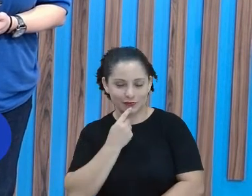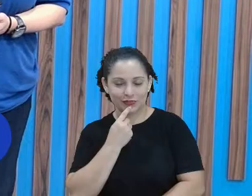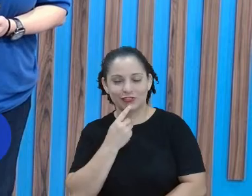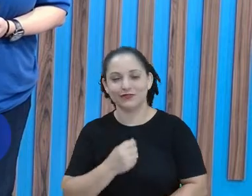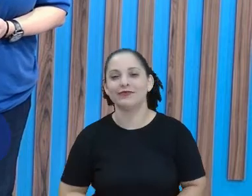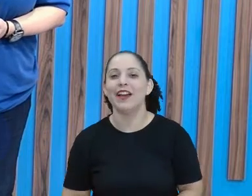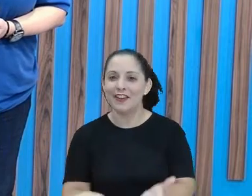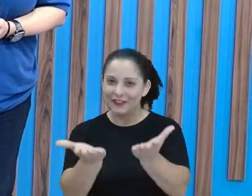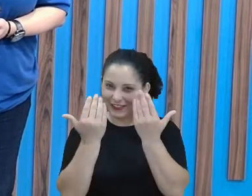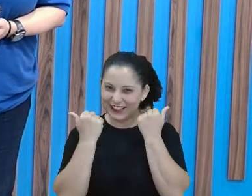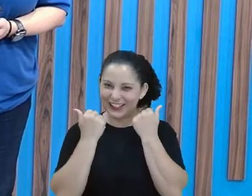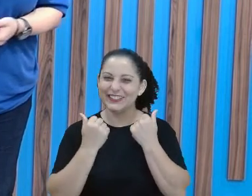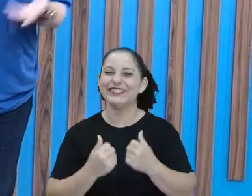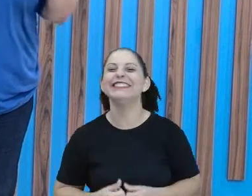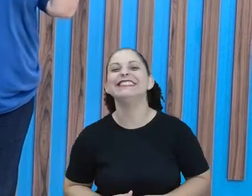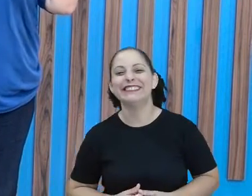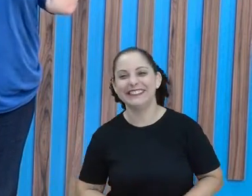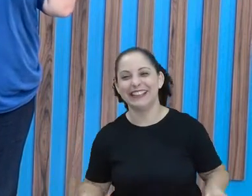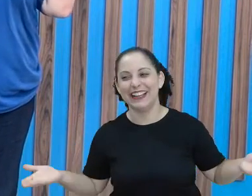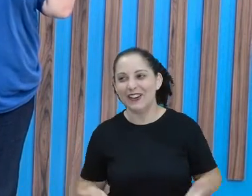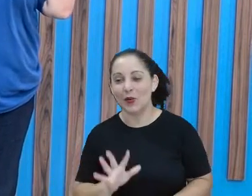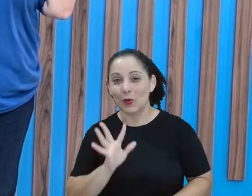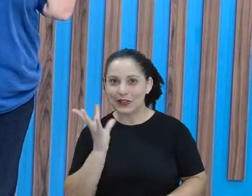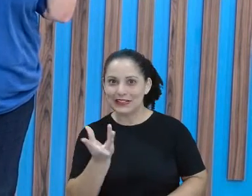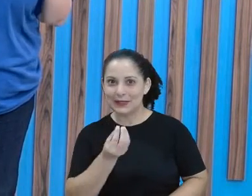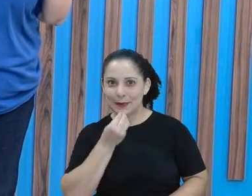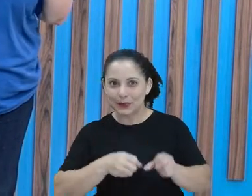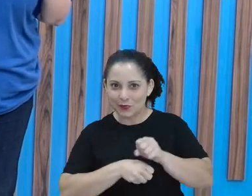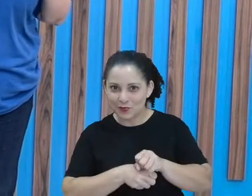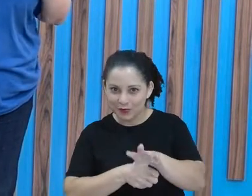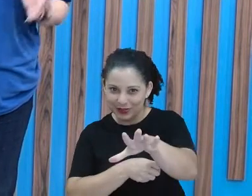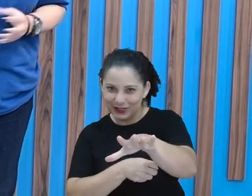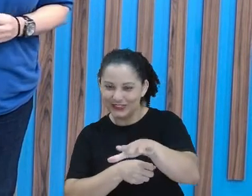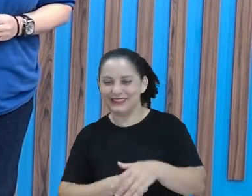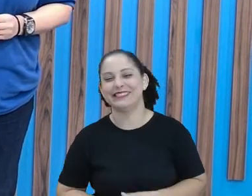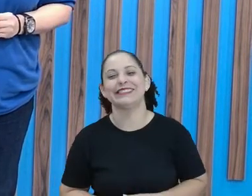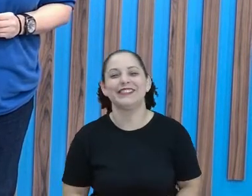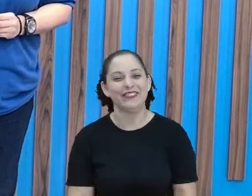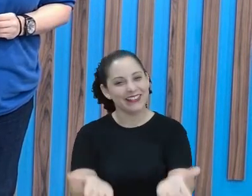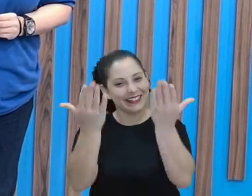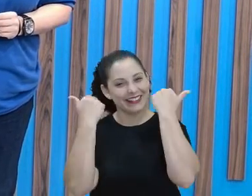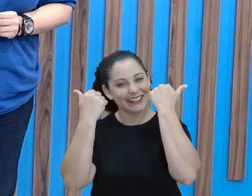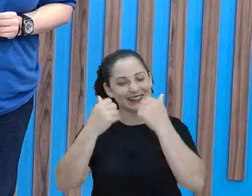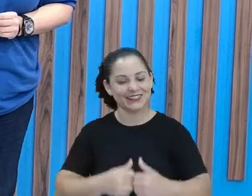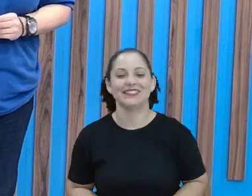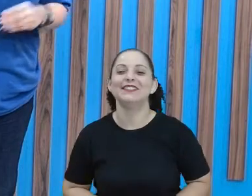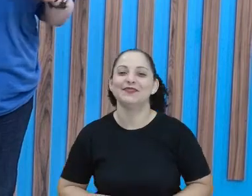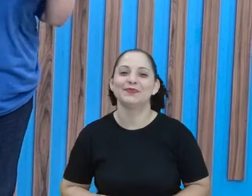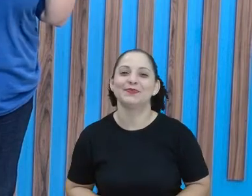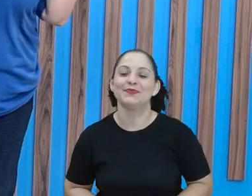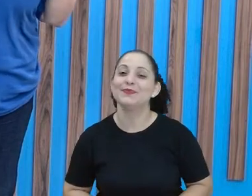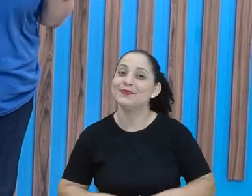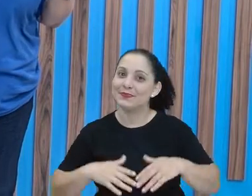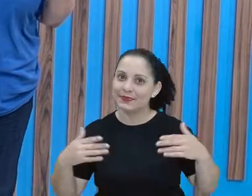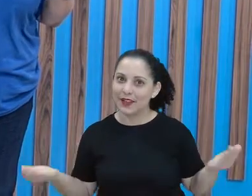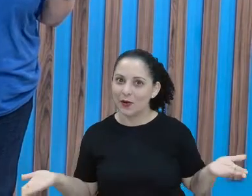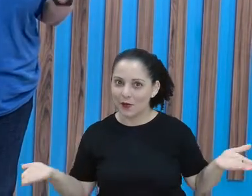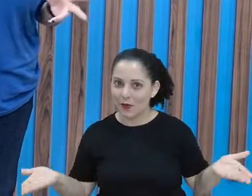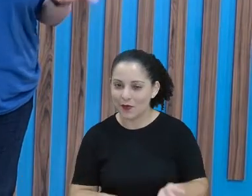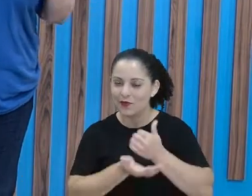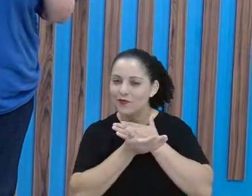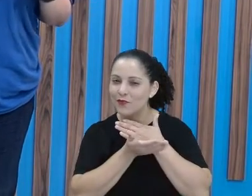Então, vamos lá, né, Késia, passar esse conhecimento para frente, né? Vamos embora. Então, gente, vamos